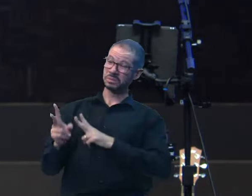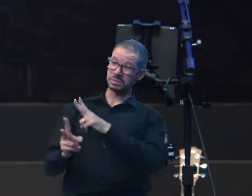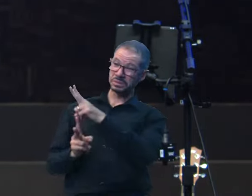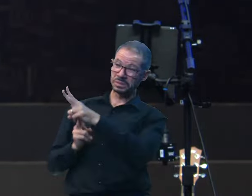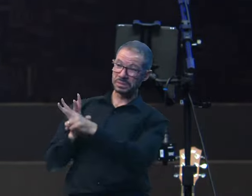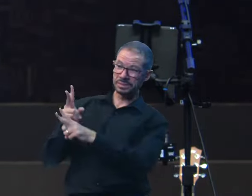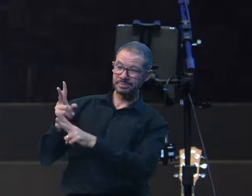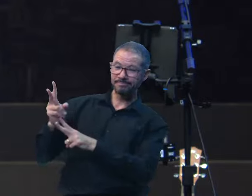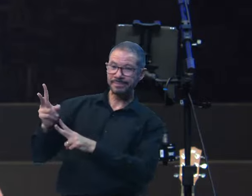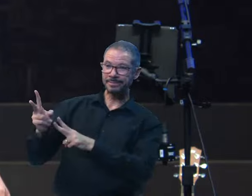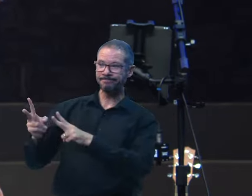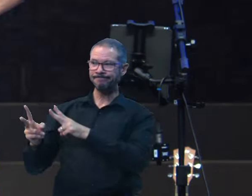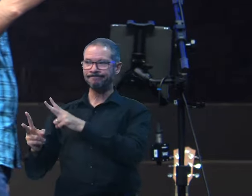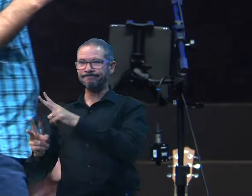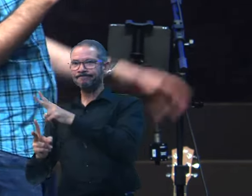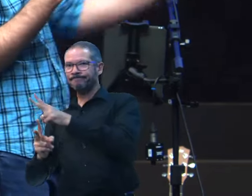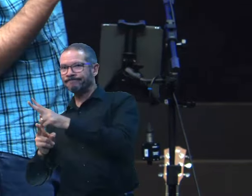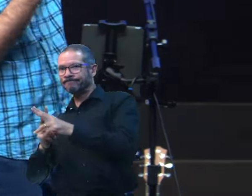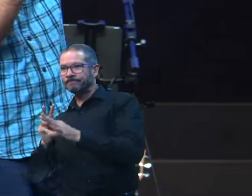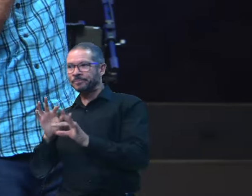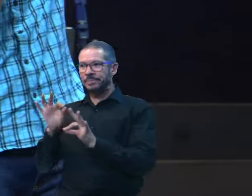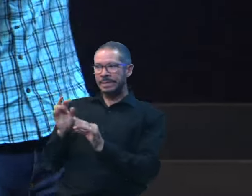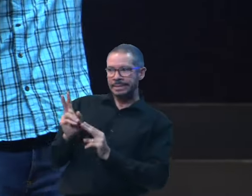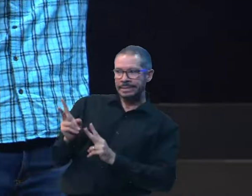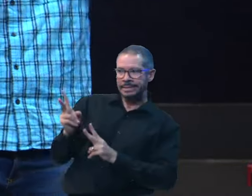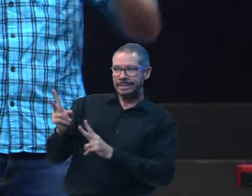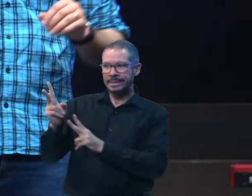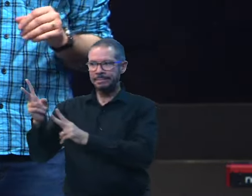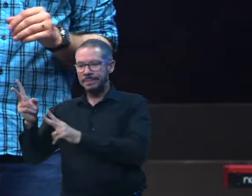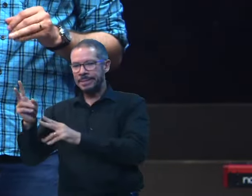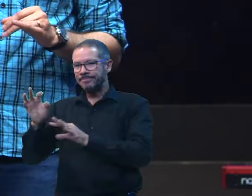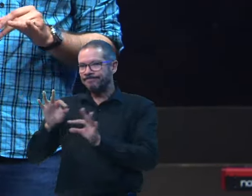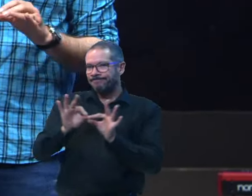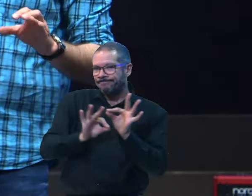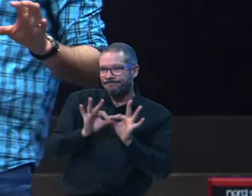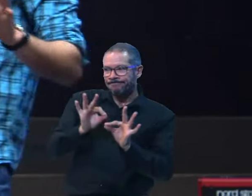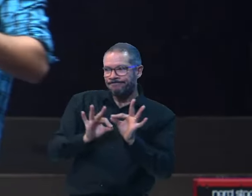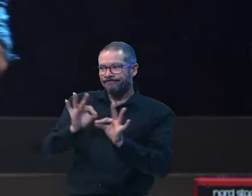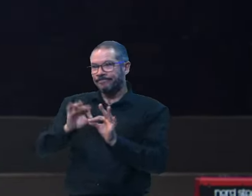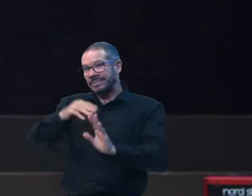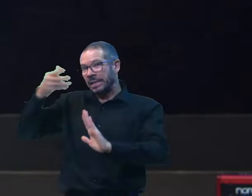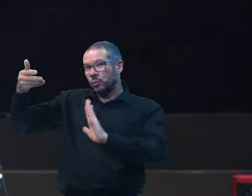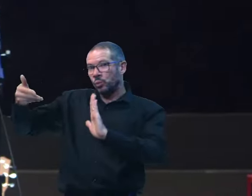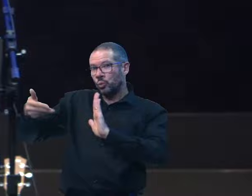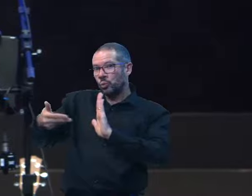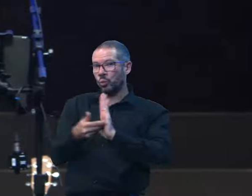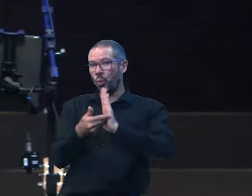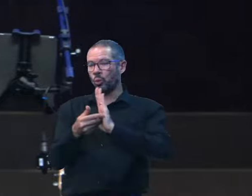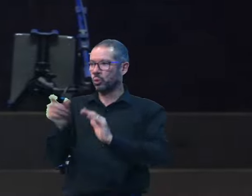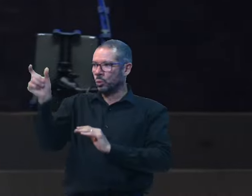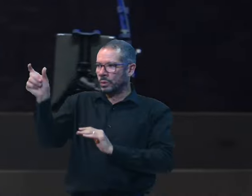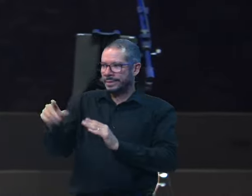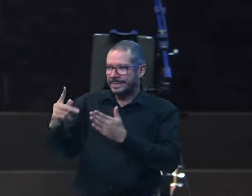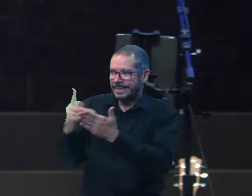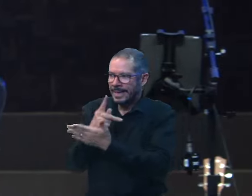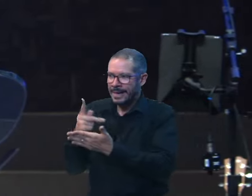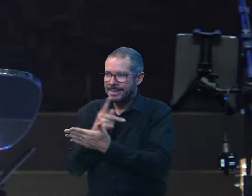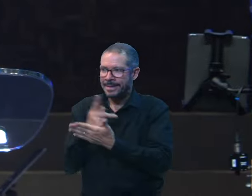olhando para o placar. Ele está sempre anotando tudo o que o outro fez de